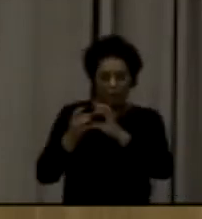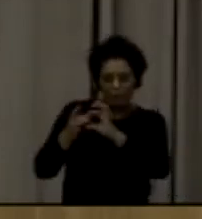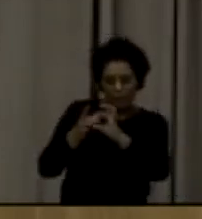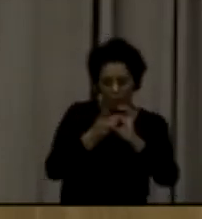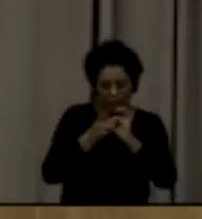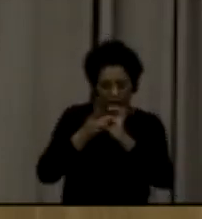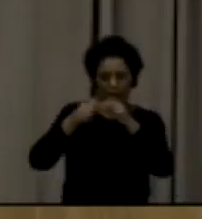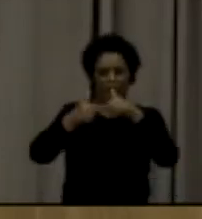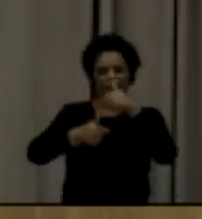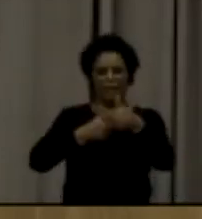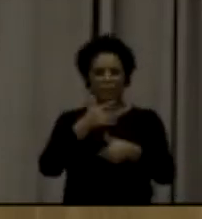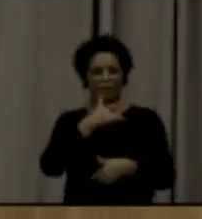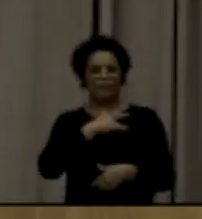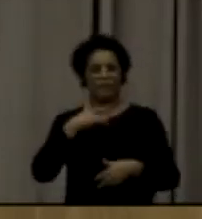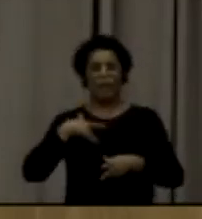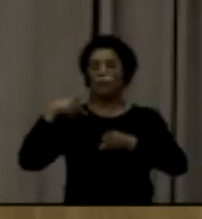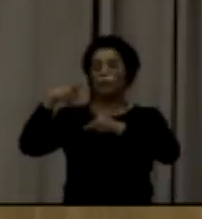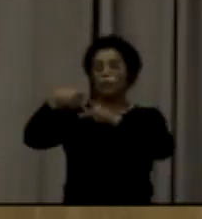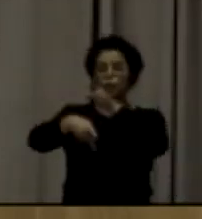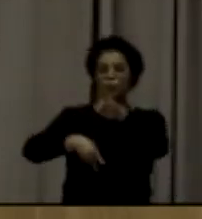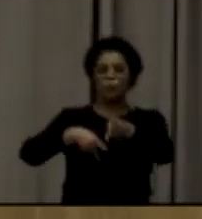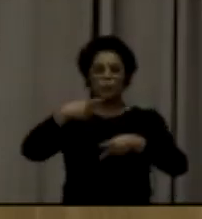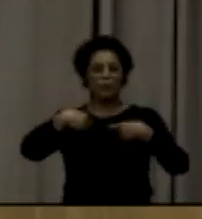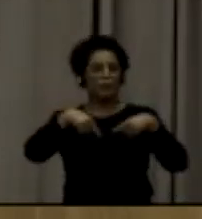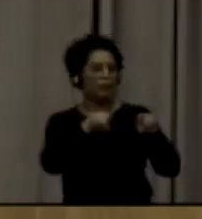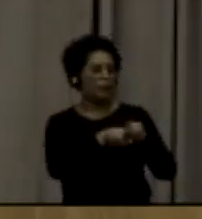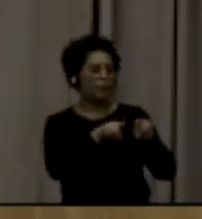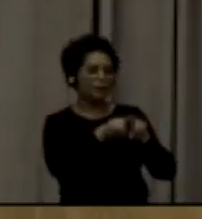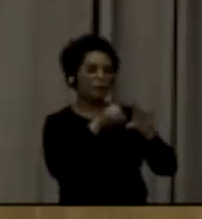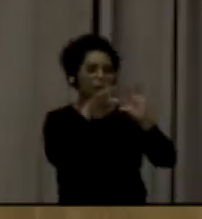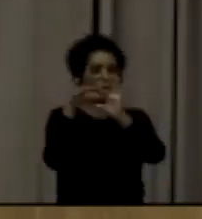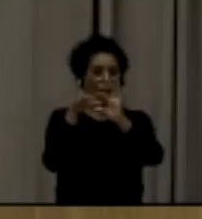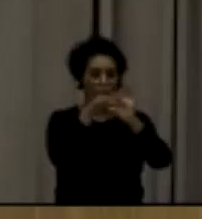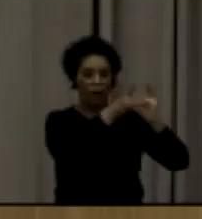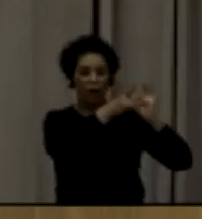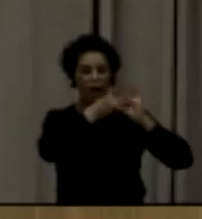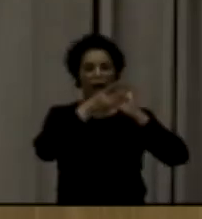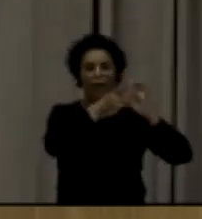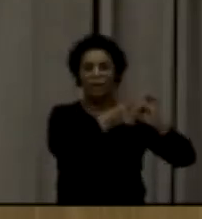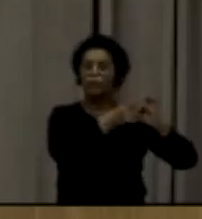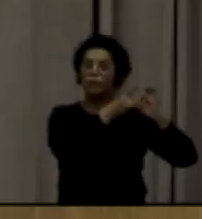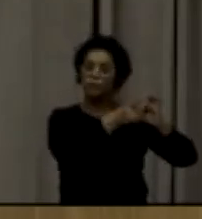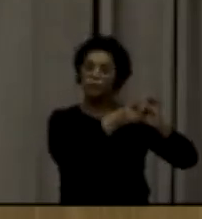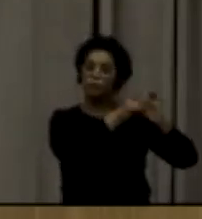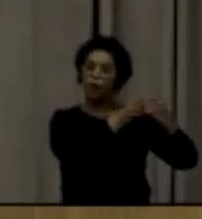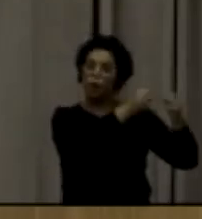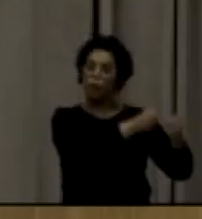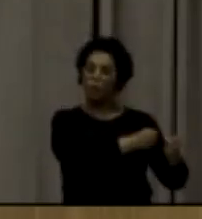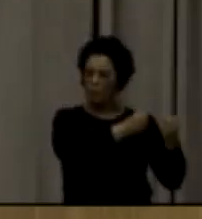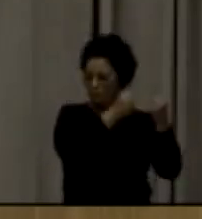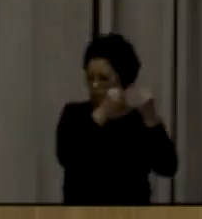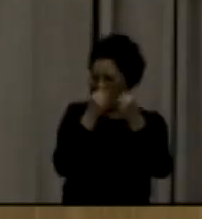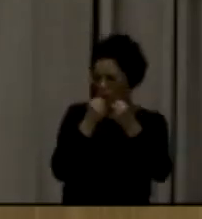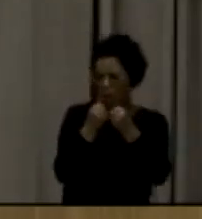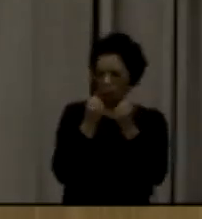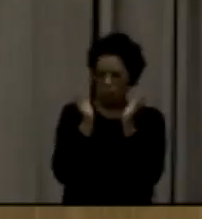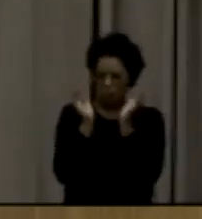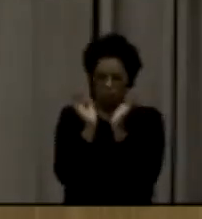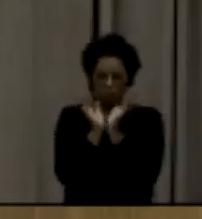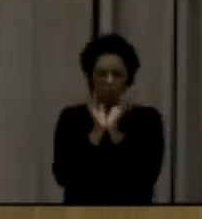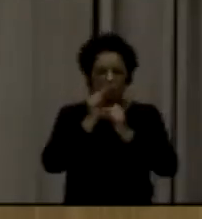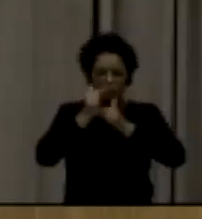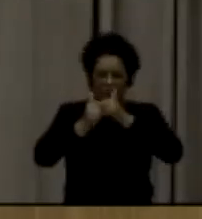alianças, com movimentos de saúde dos povos. Nós vamos trabalhar também com alianças com o nosso poderoso grupo de trabalho